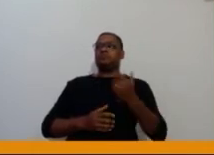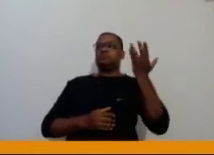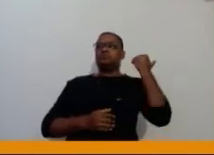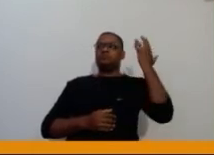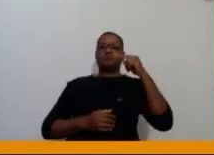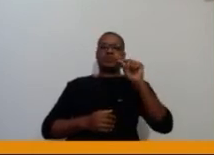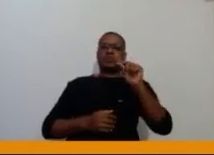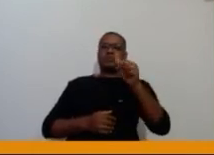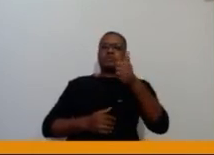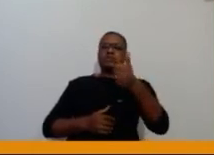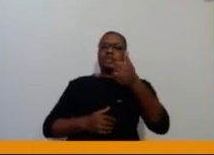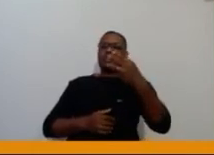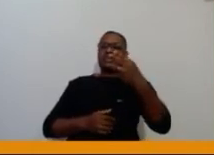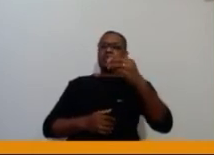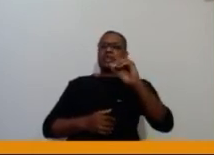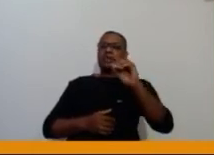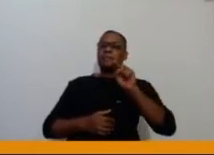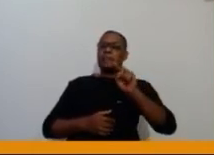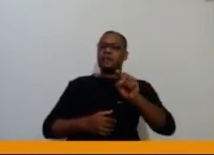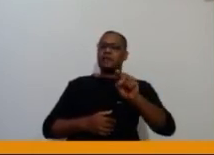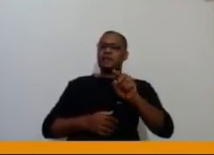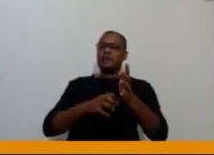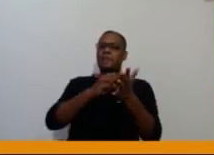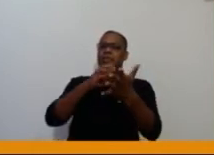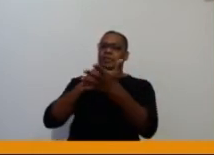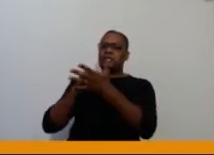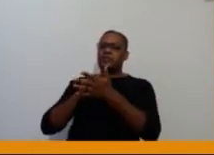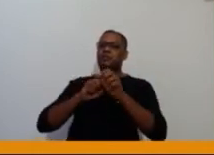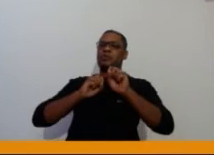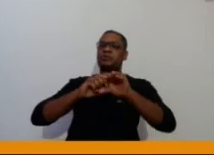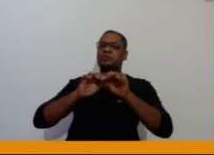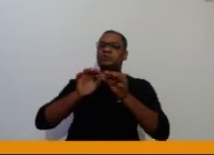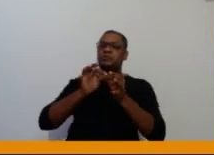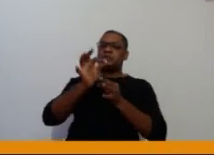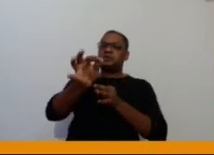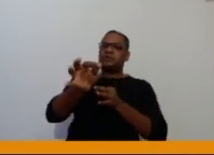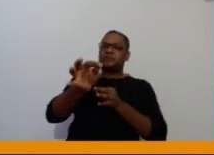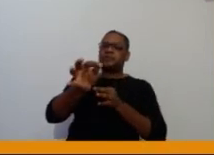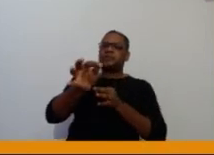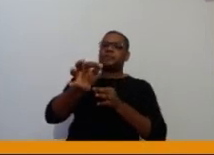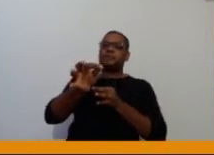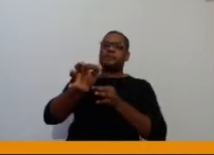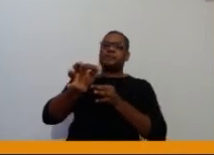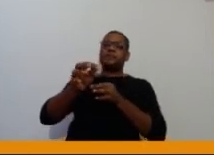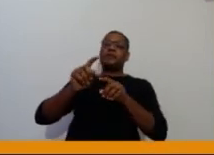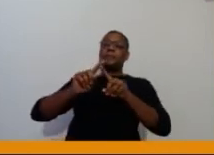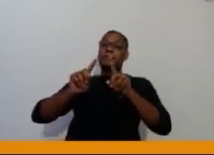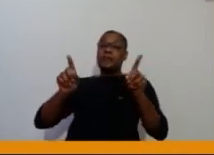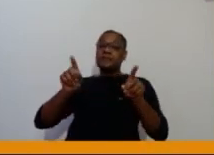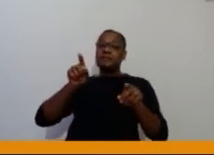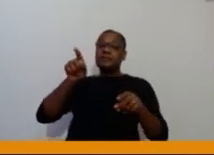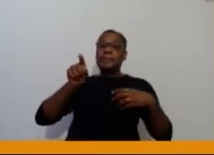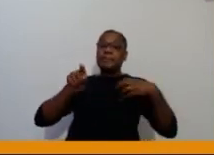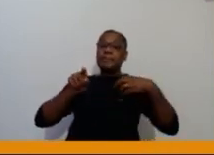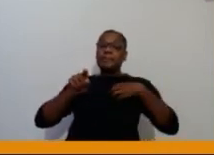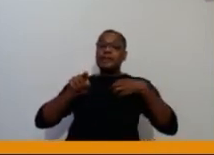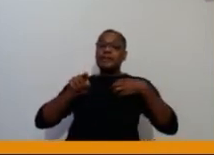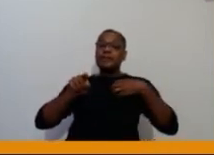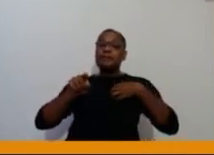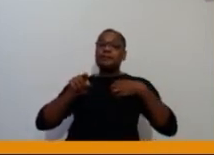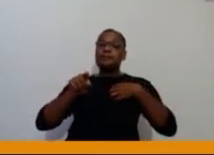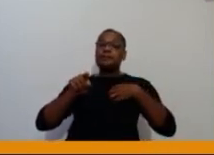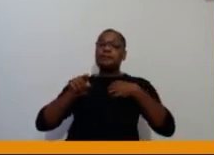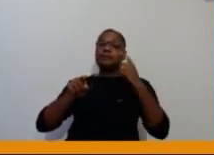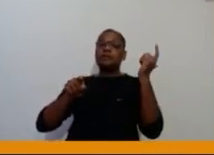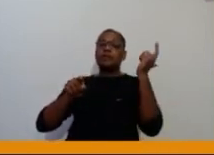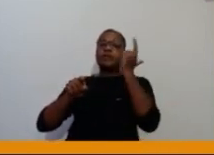de educação à distância, né? Mas a Bahia, ela consegue ter esse percentual talvez